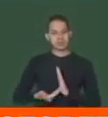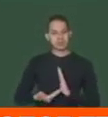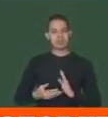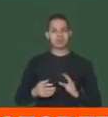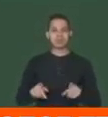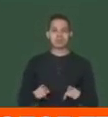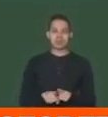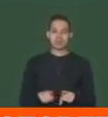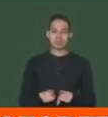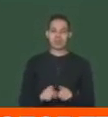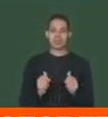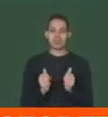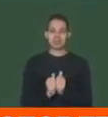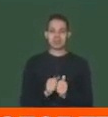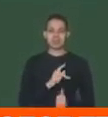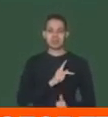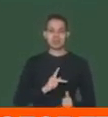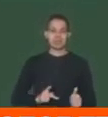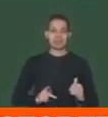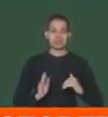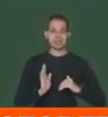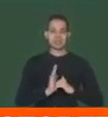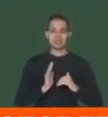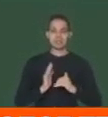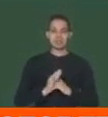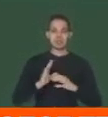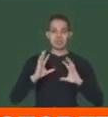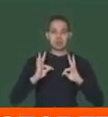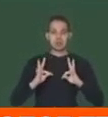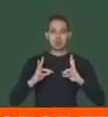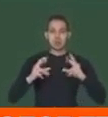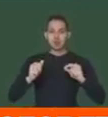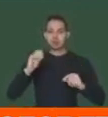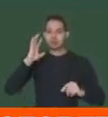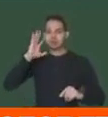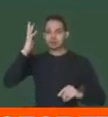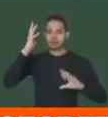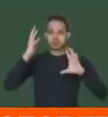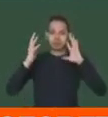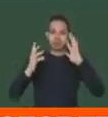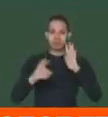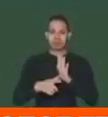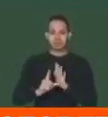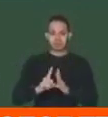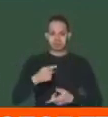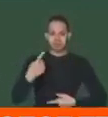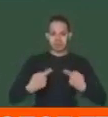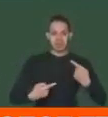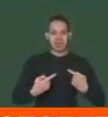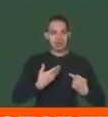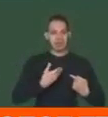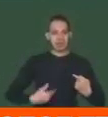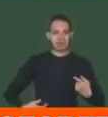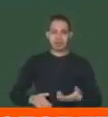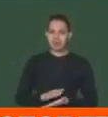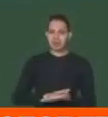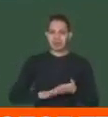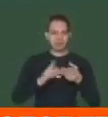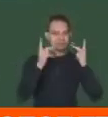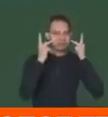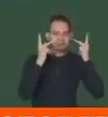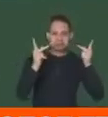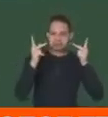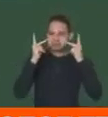em relação às verbas e ao destino do país, sem discussão de política pública, ao bel prazer de